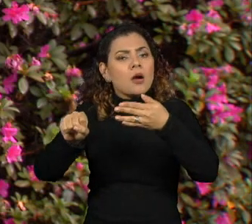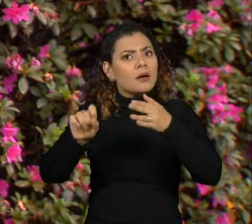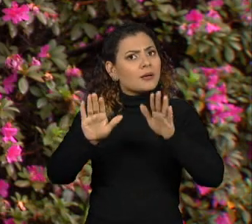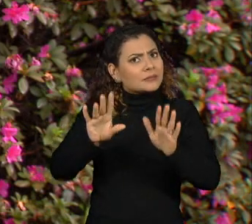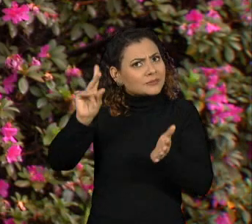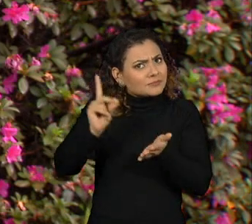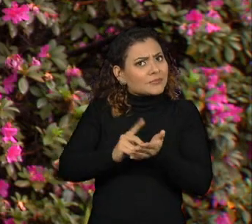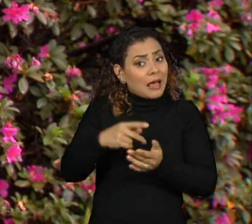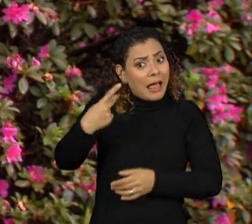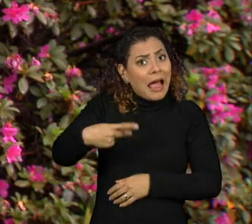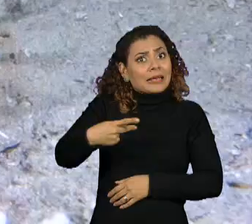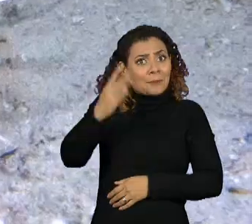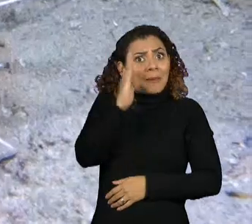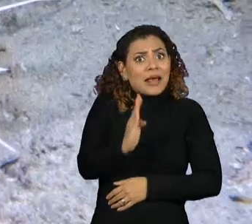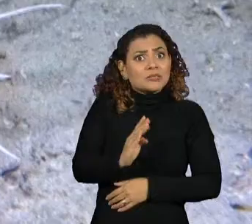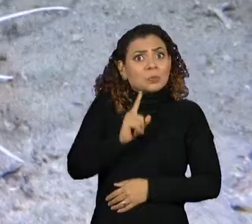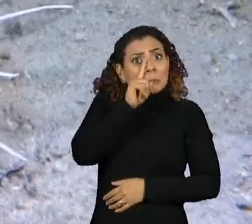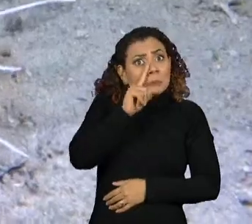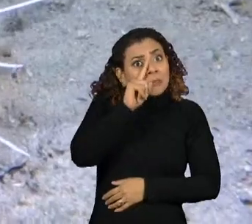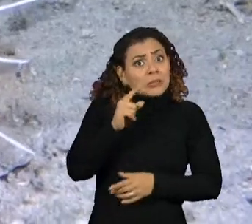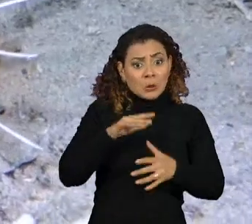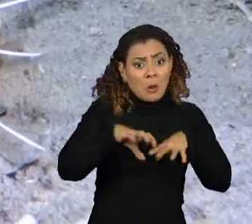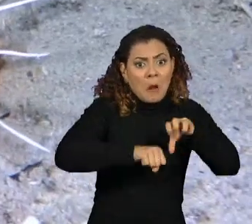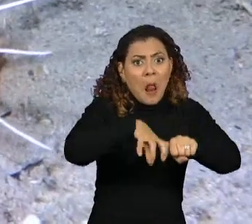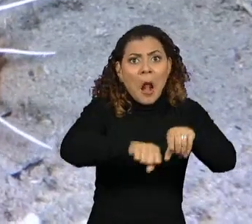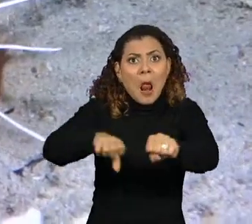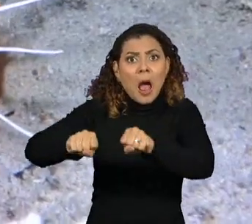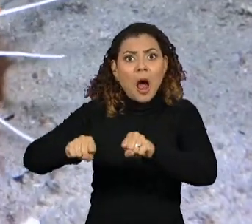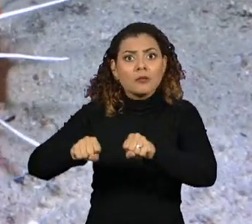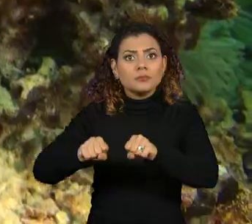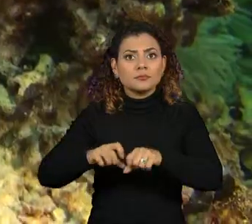uma espécie invasora.